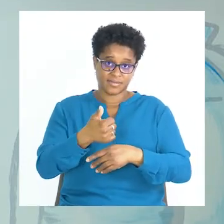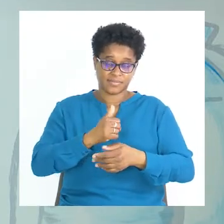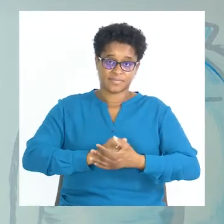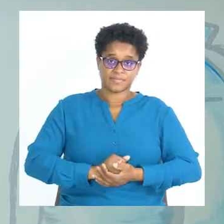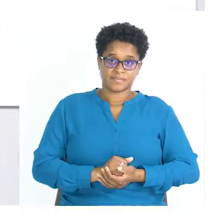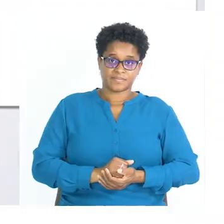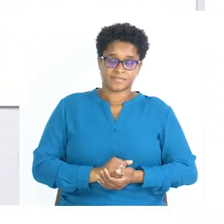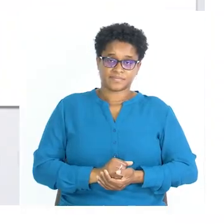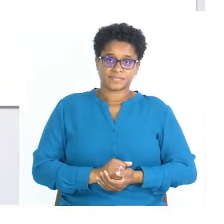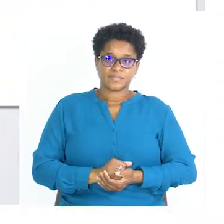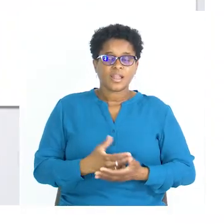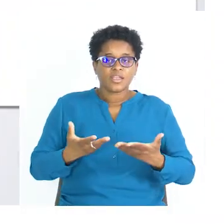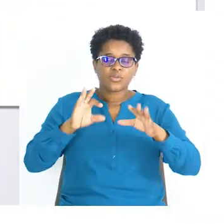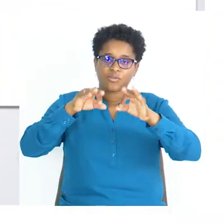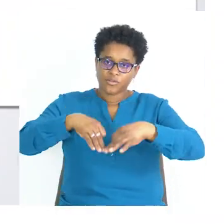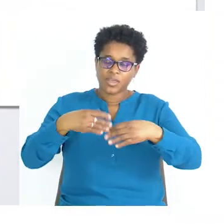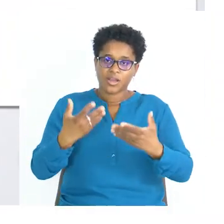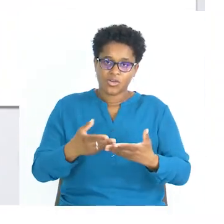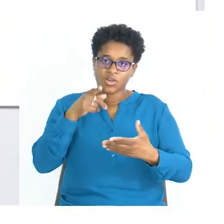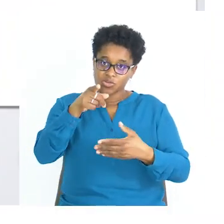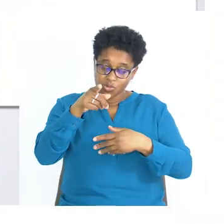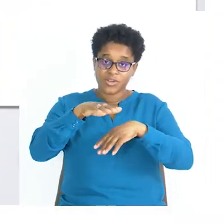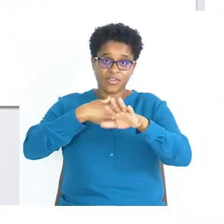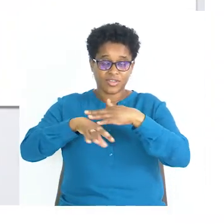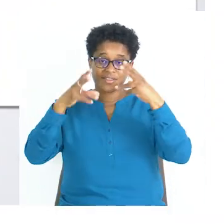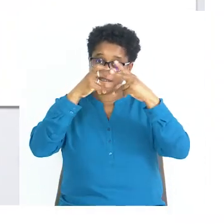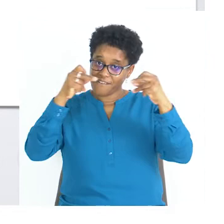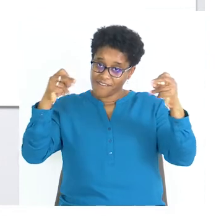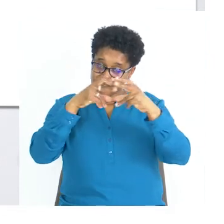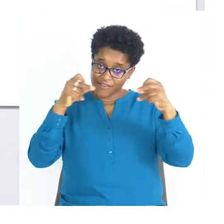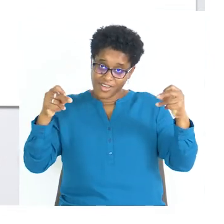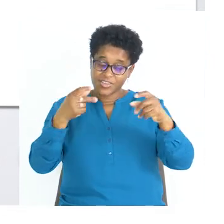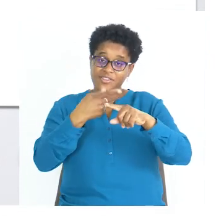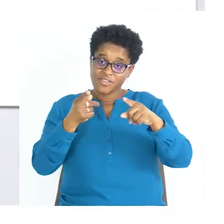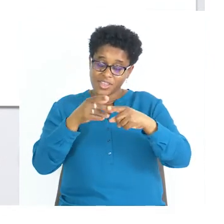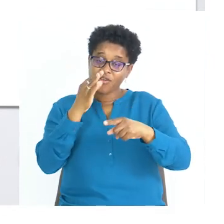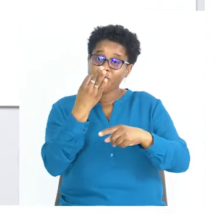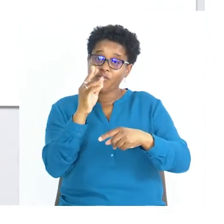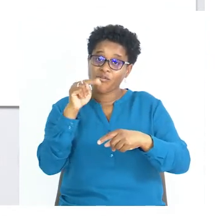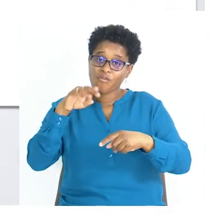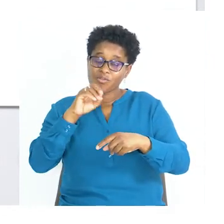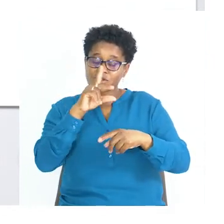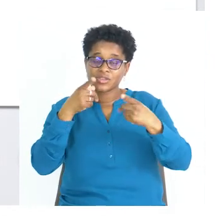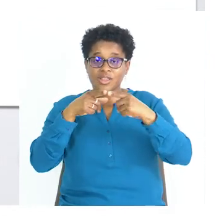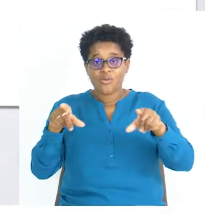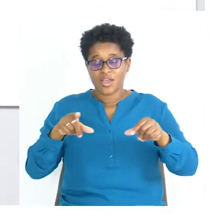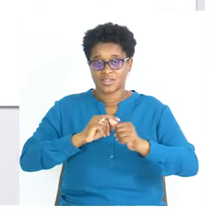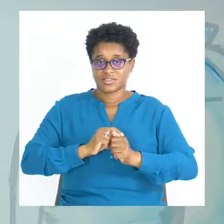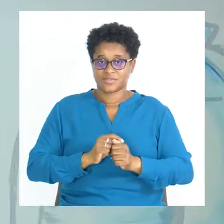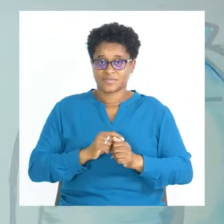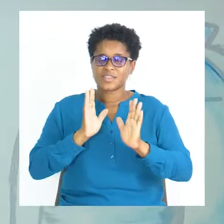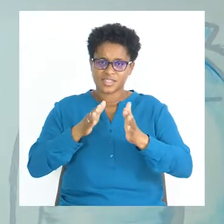bem? E, por último, agora vais elaborar frases com as diversas funções da